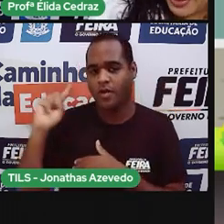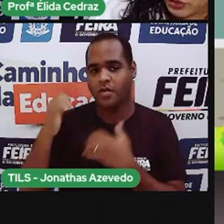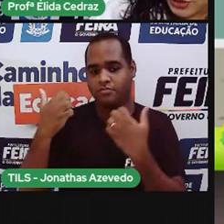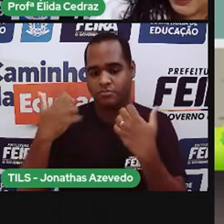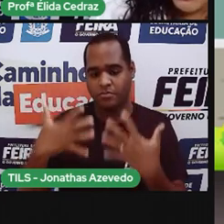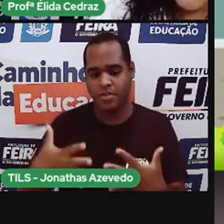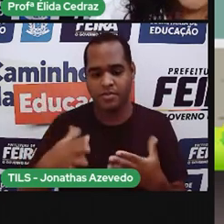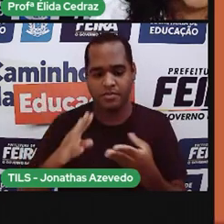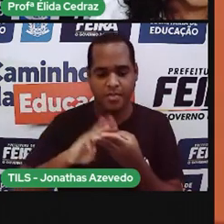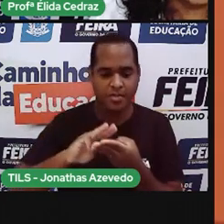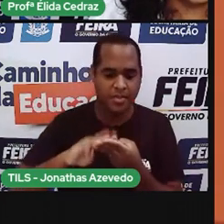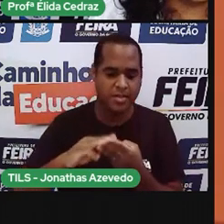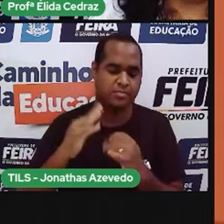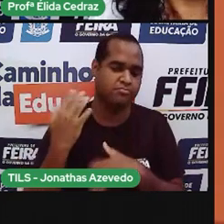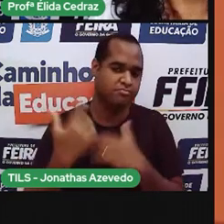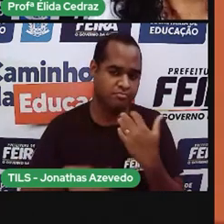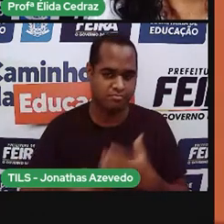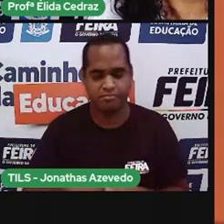de matemática.